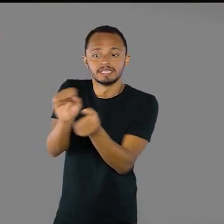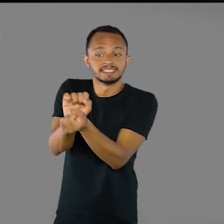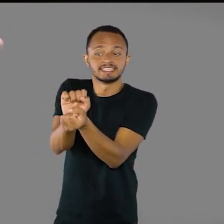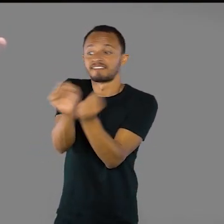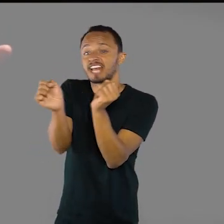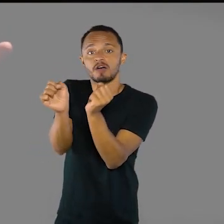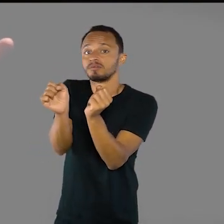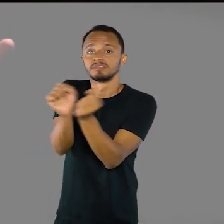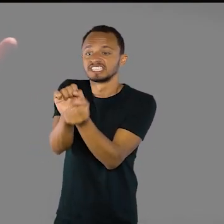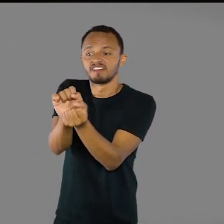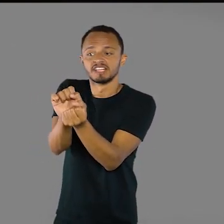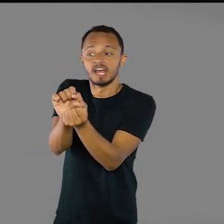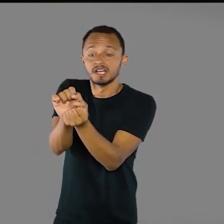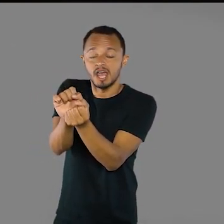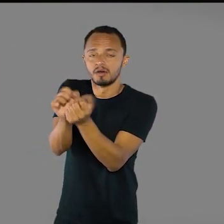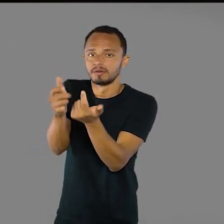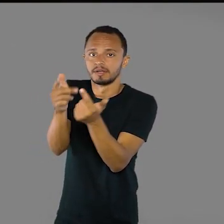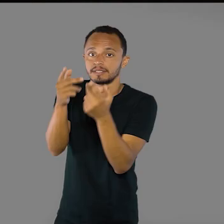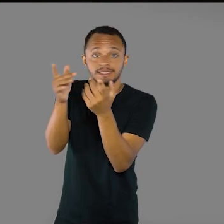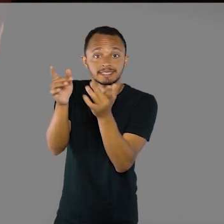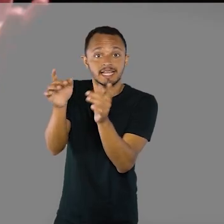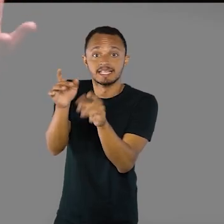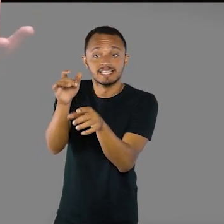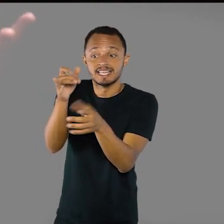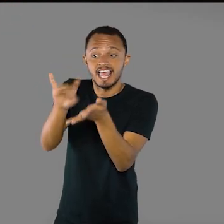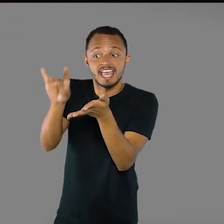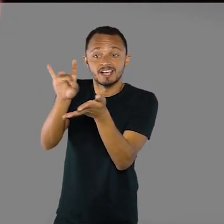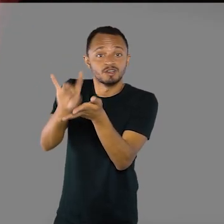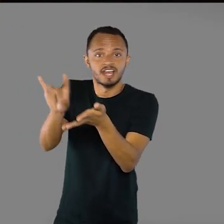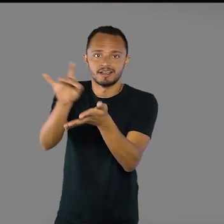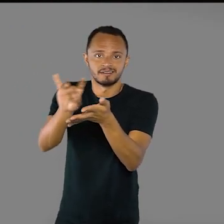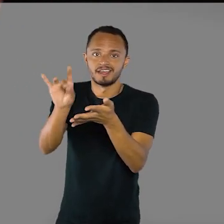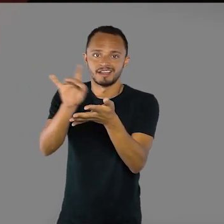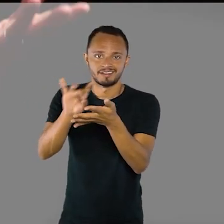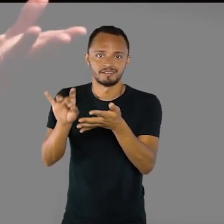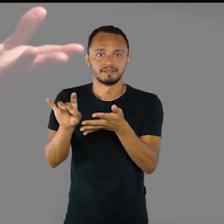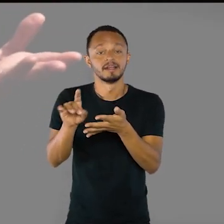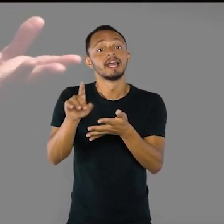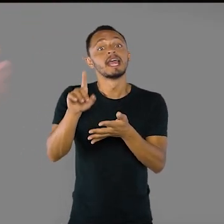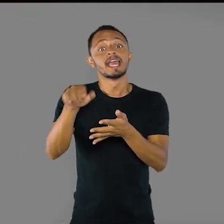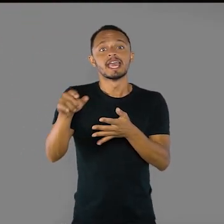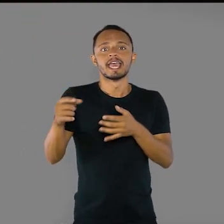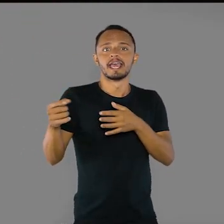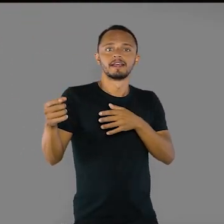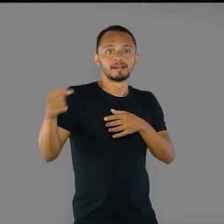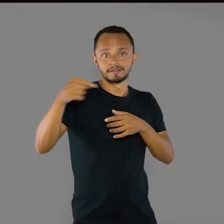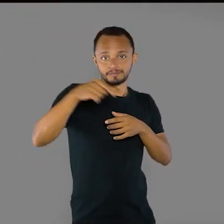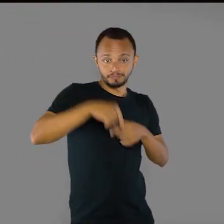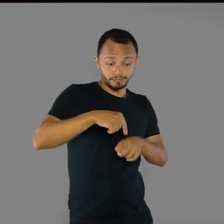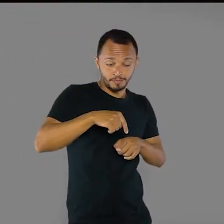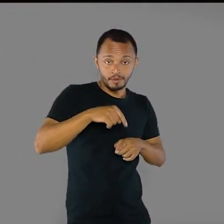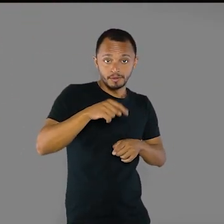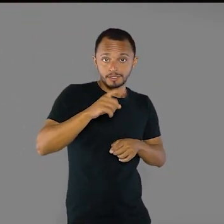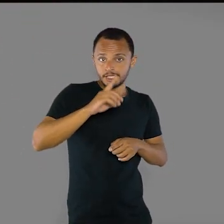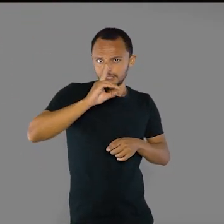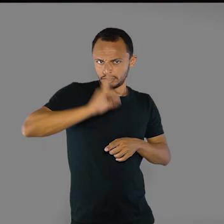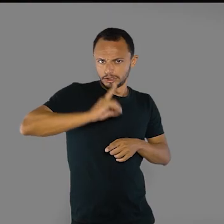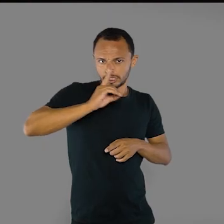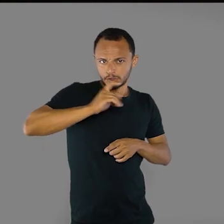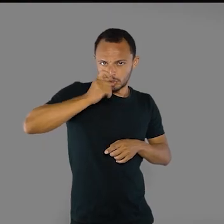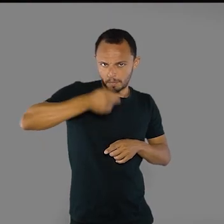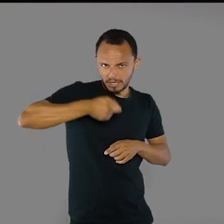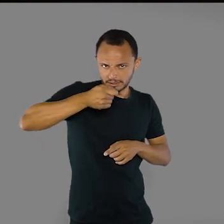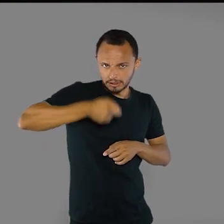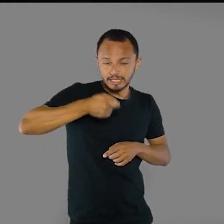pleno salazarismo, né, Portugal dá as mãos ao projeto da ditadura militar. A situação agora com o